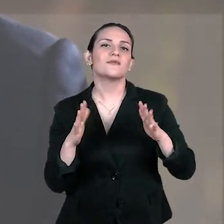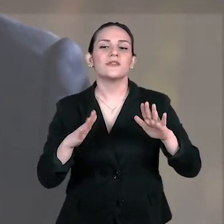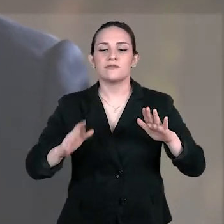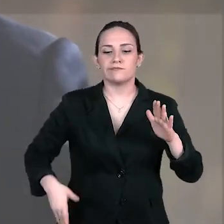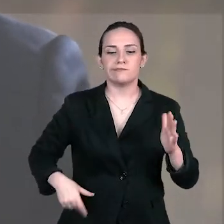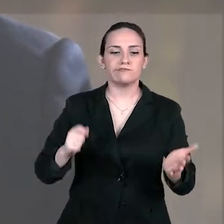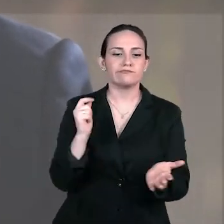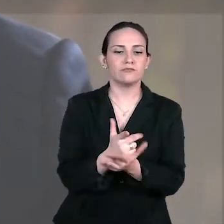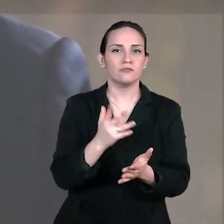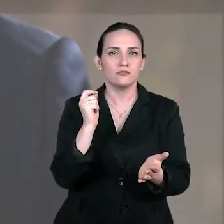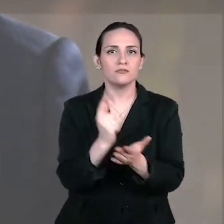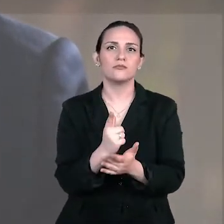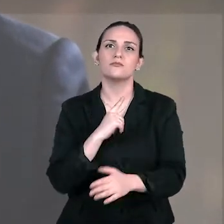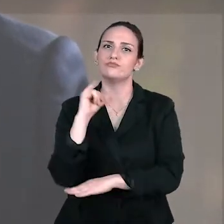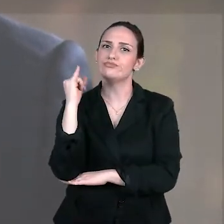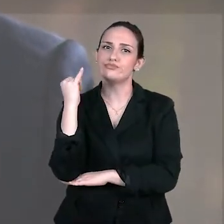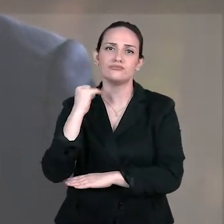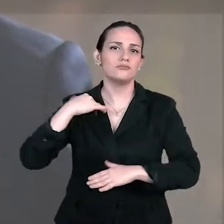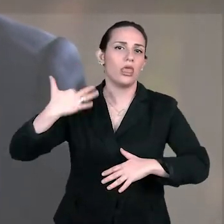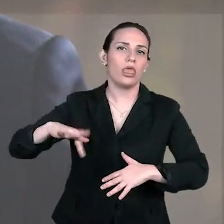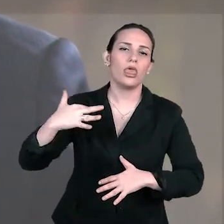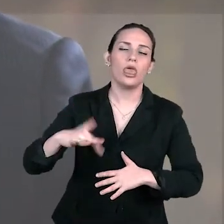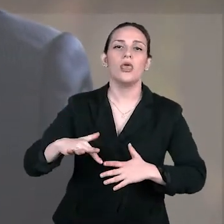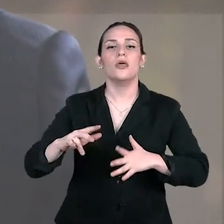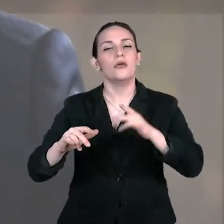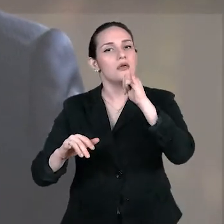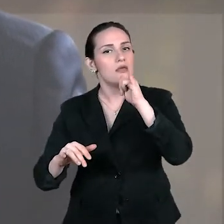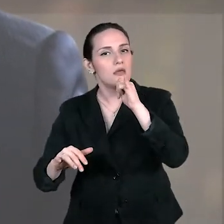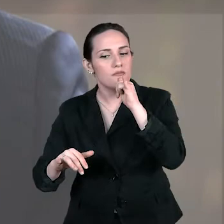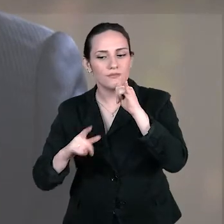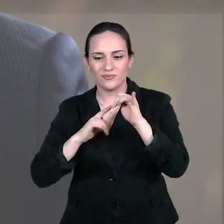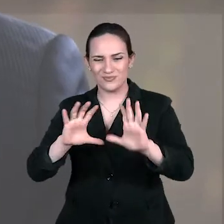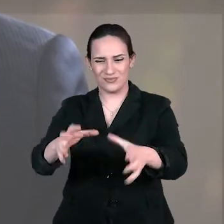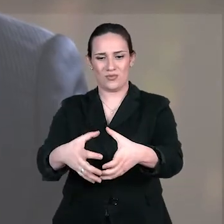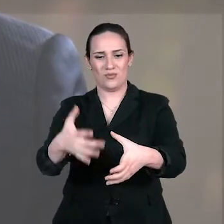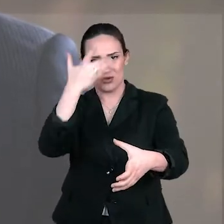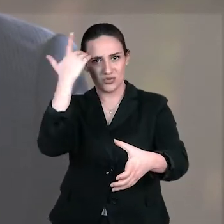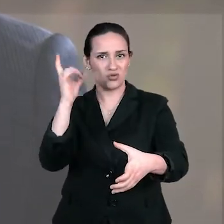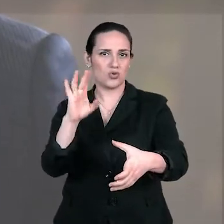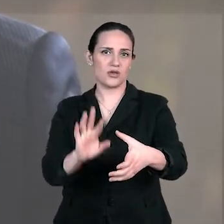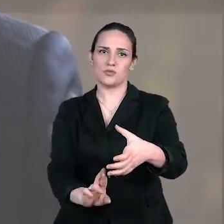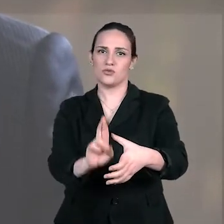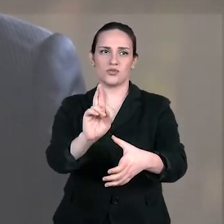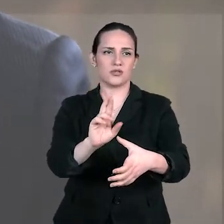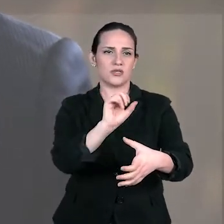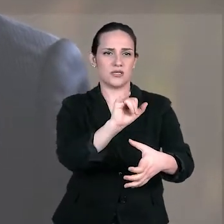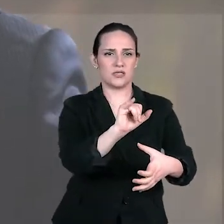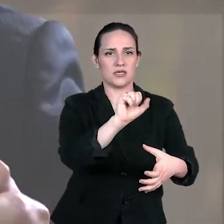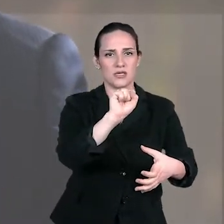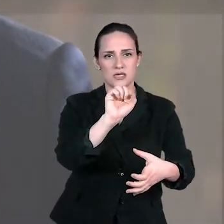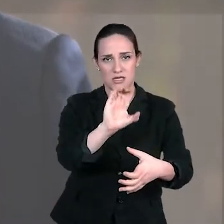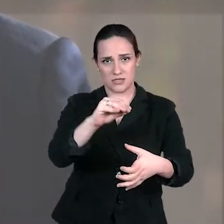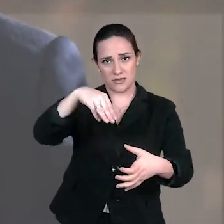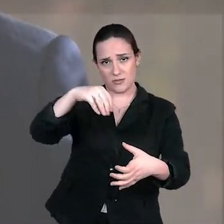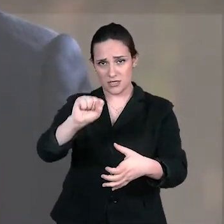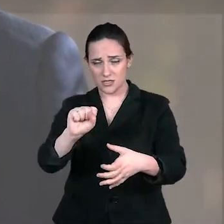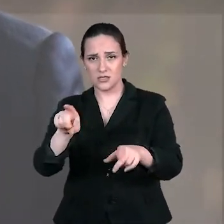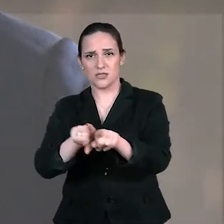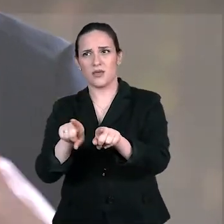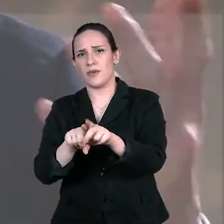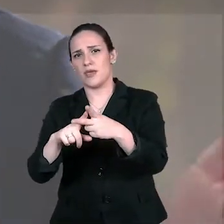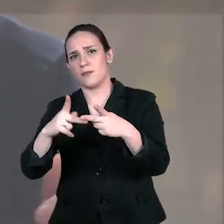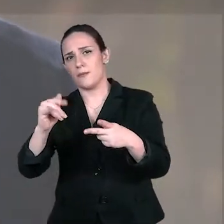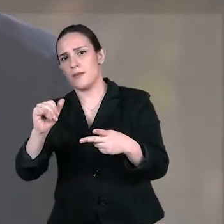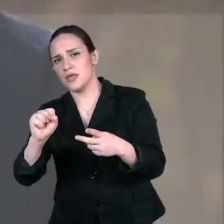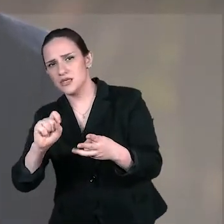pessoal específico para cada tributo. Tem empresas hoje que têm um corpo de funcionários que só tratam de ICMS, outros de PIS e COFINS, outros